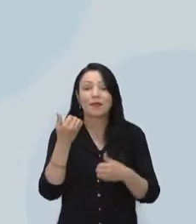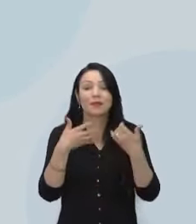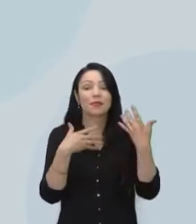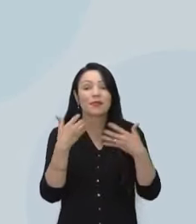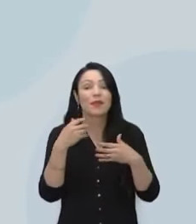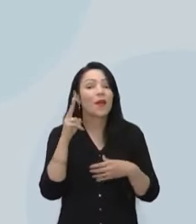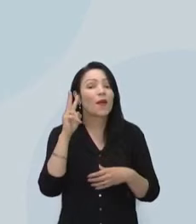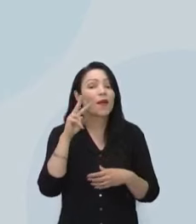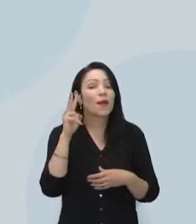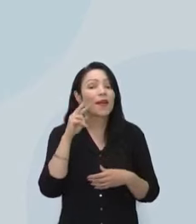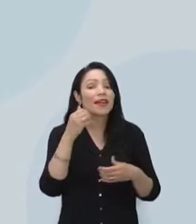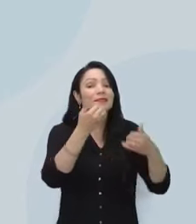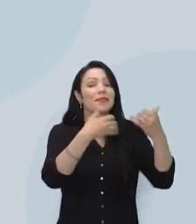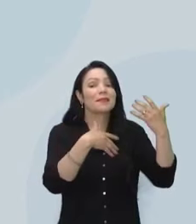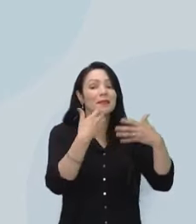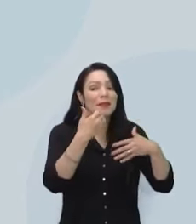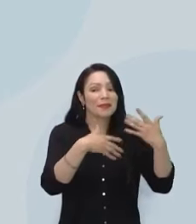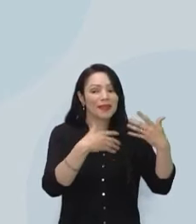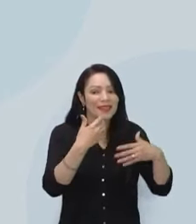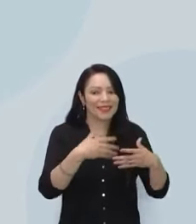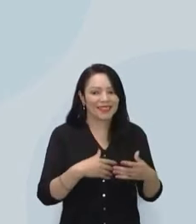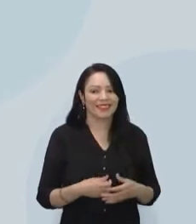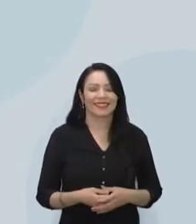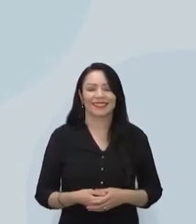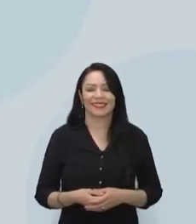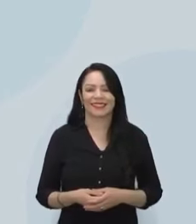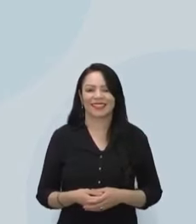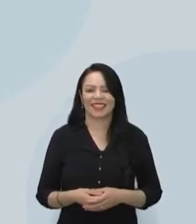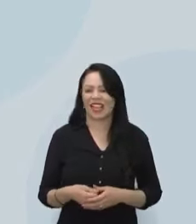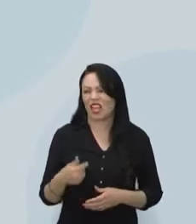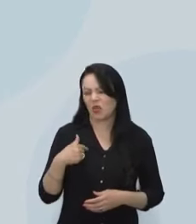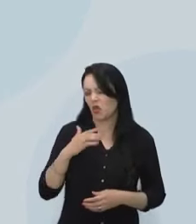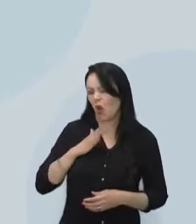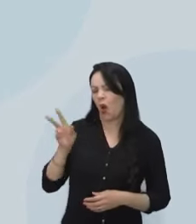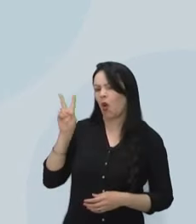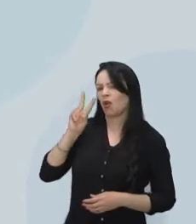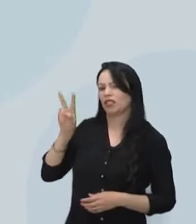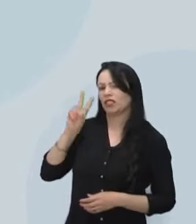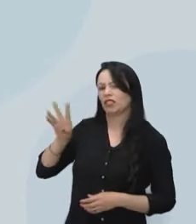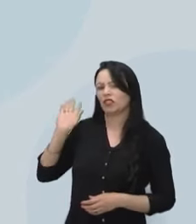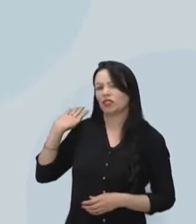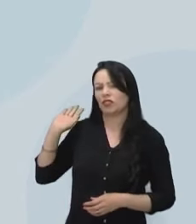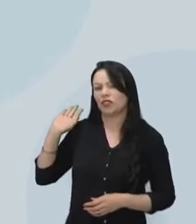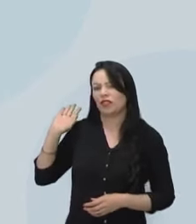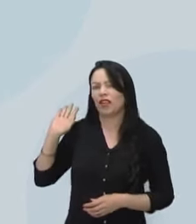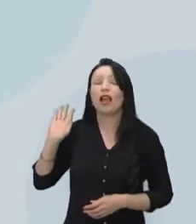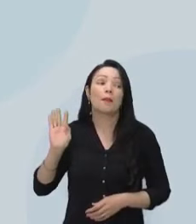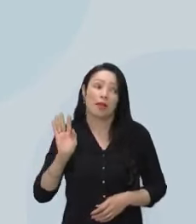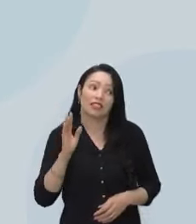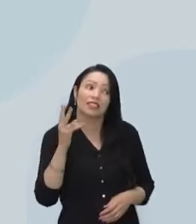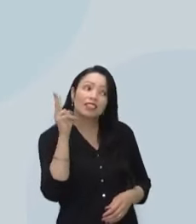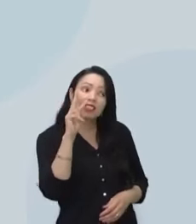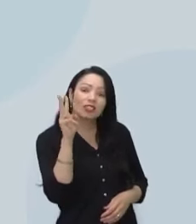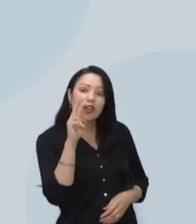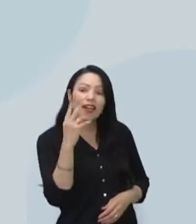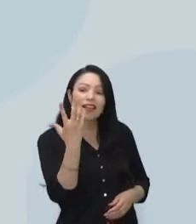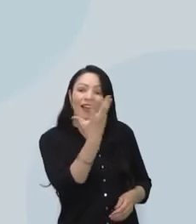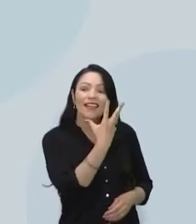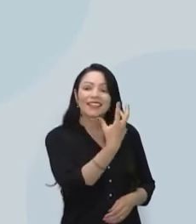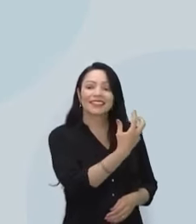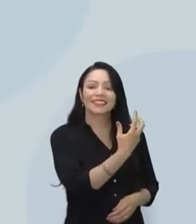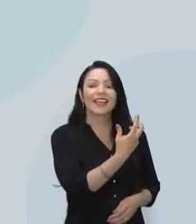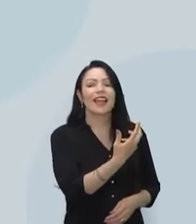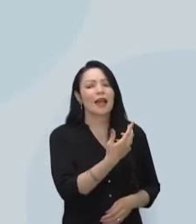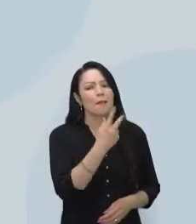muitas histórias para a mamãe Hakutia. Eu não gosto de histórias. Mas as histórias têm lá sua magia, e essa magia